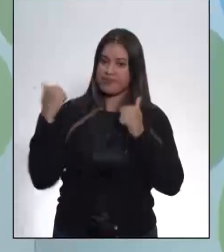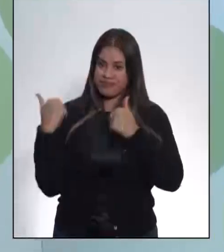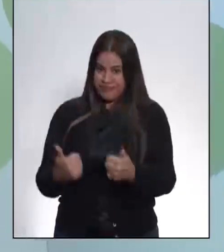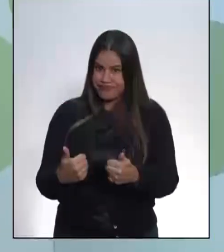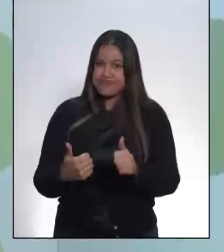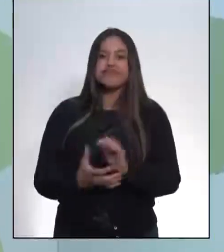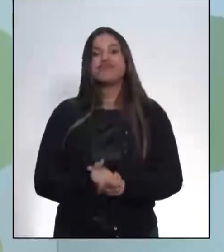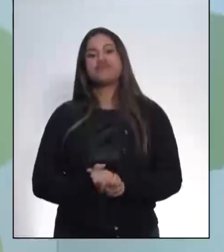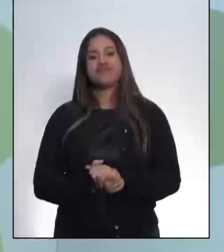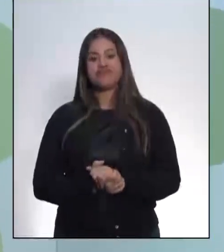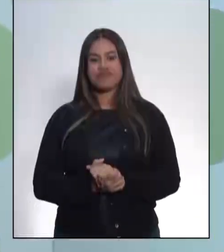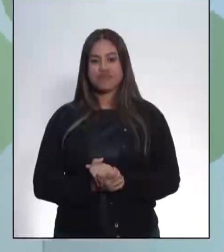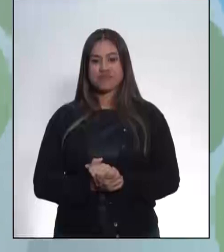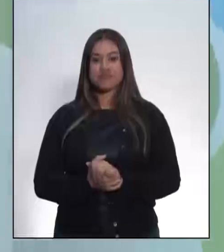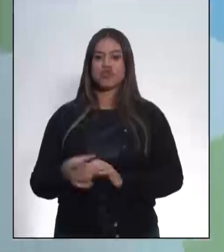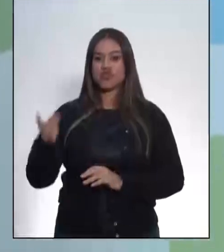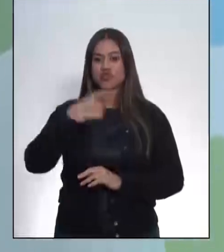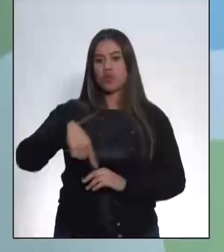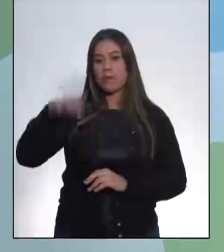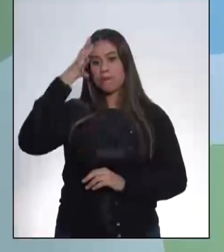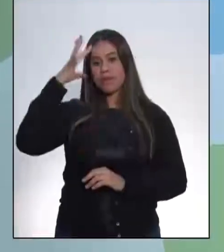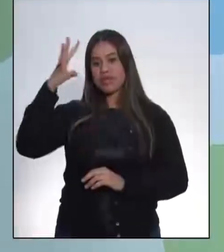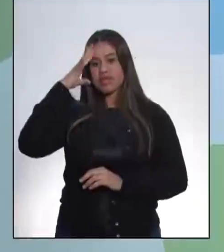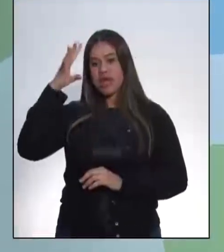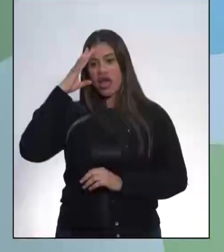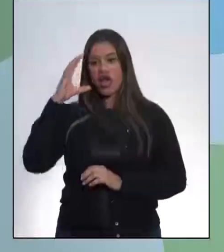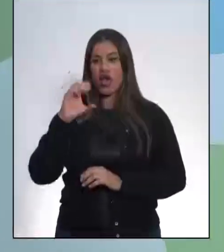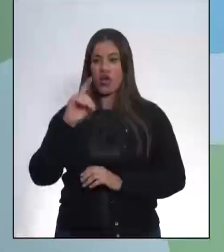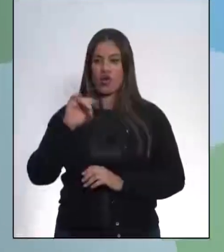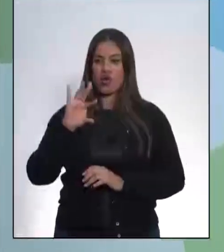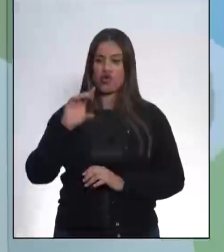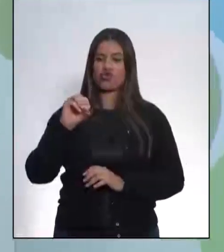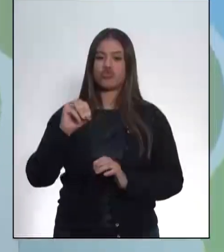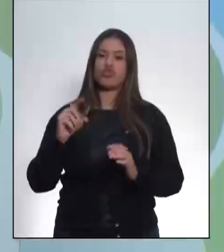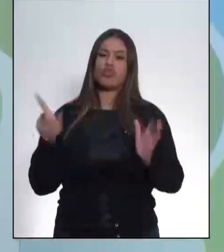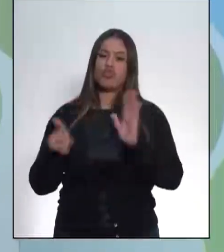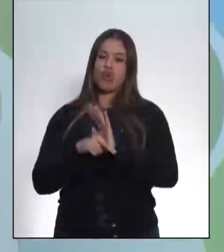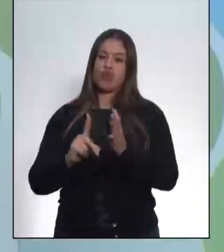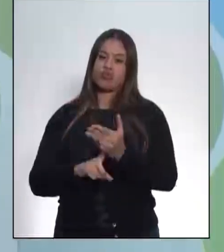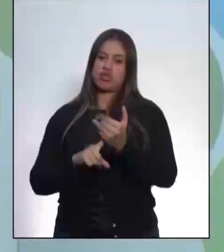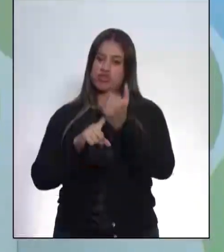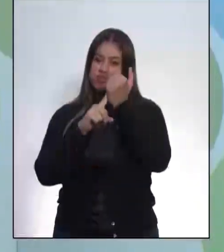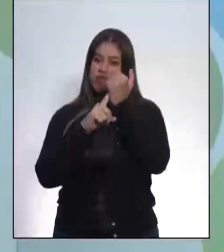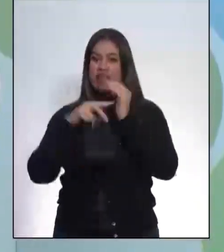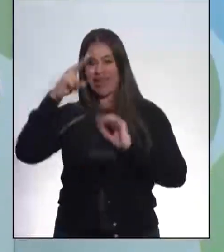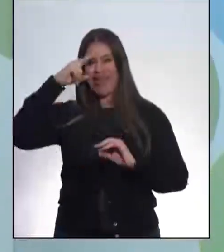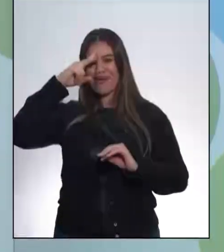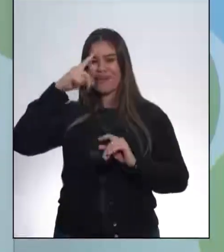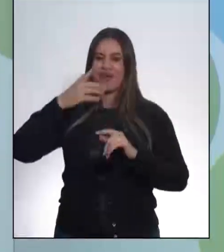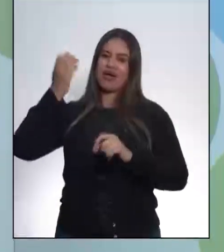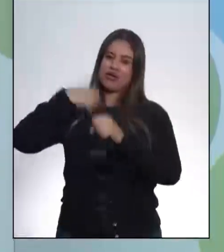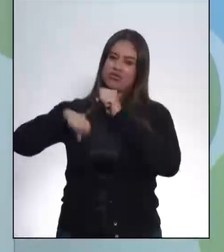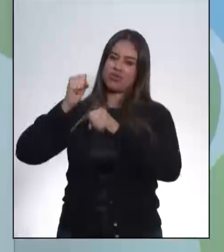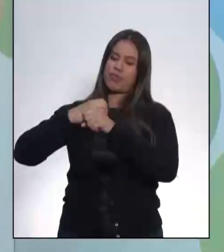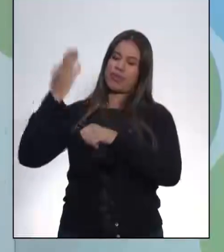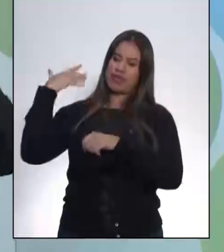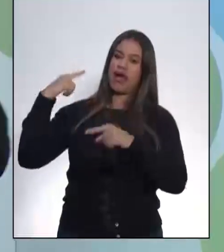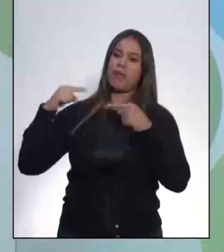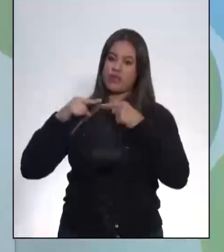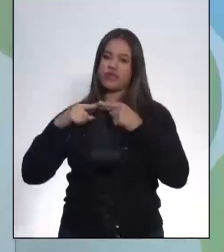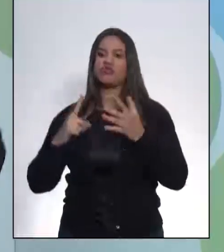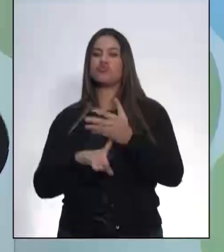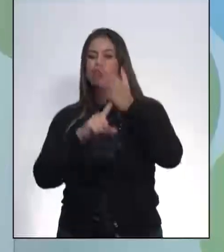bem. Temos que pensar também em códigos, né, ligados à tecnologia. Como eu te falei no passado, a prova foi absolutamente, né, pensada nisso.